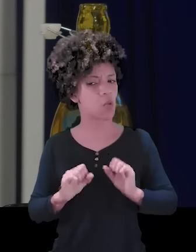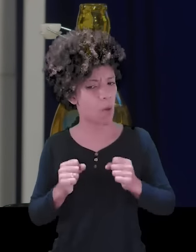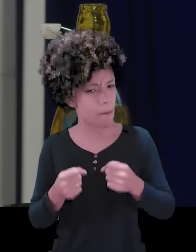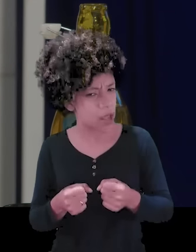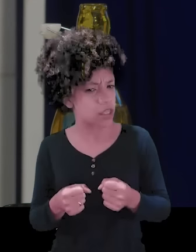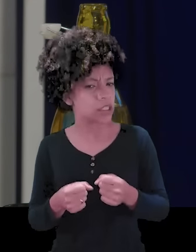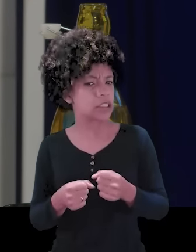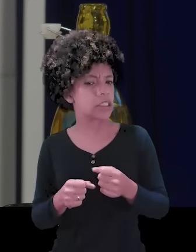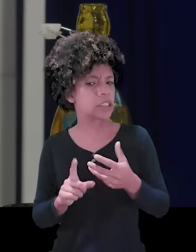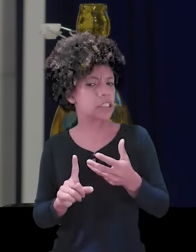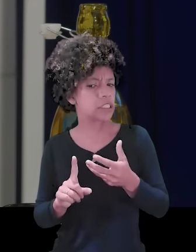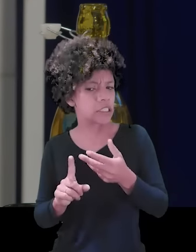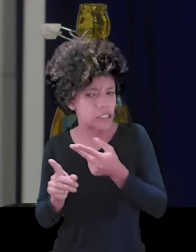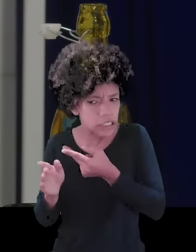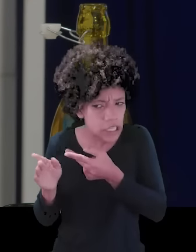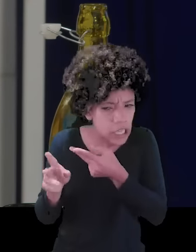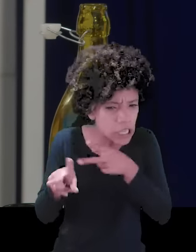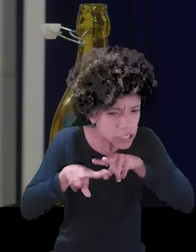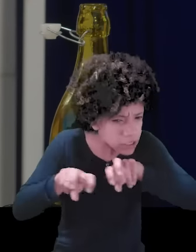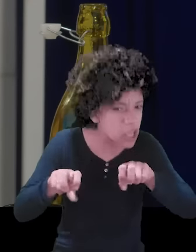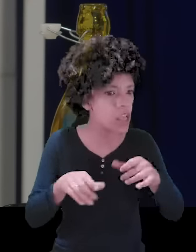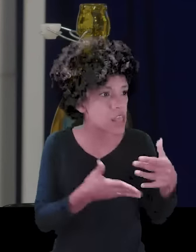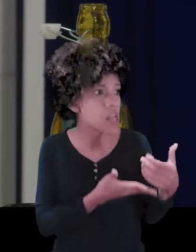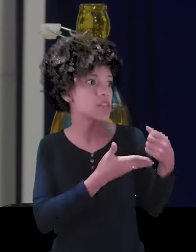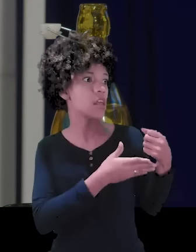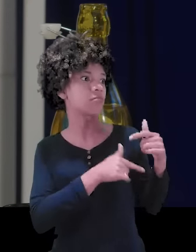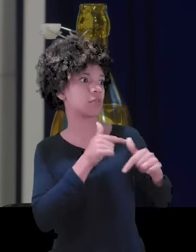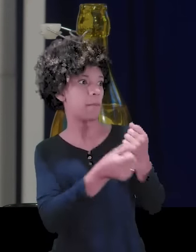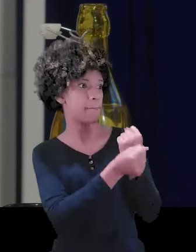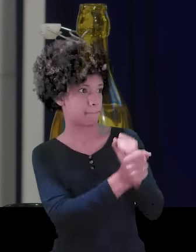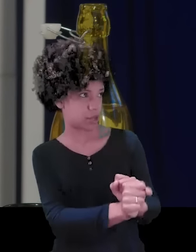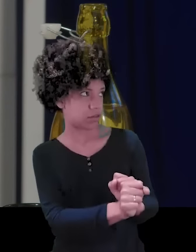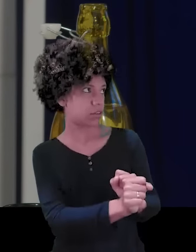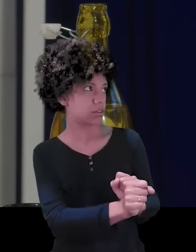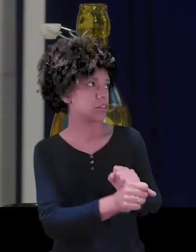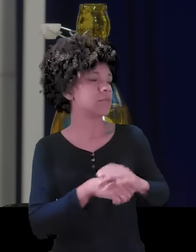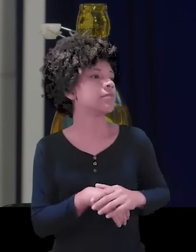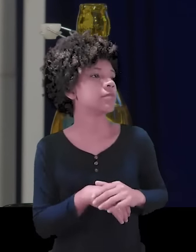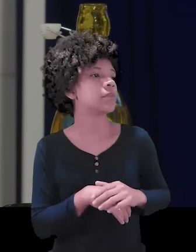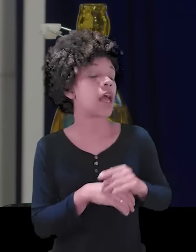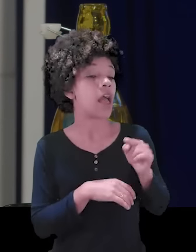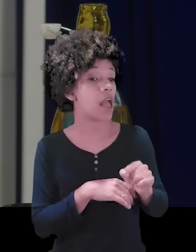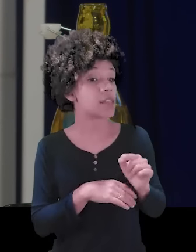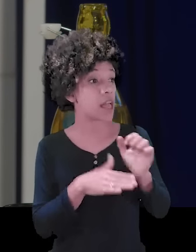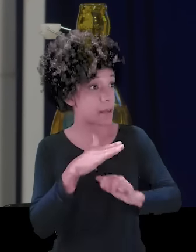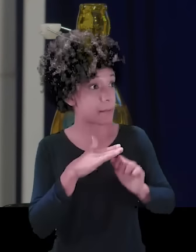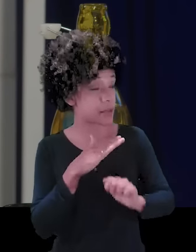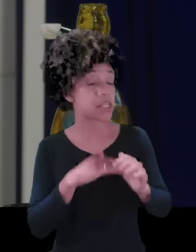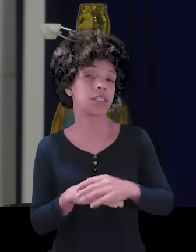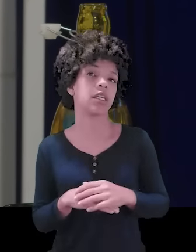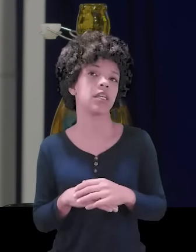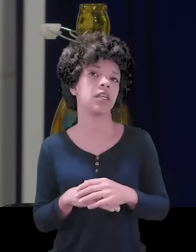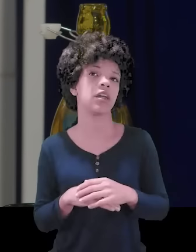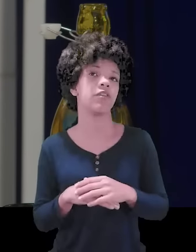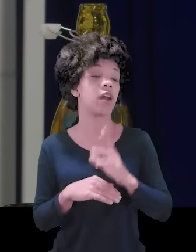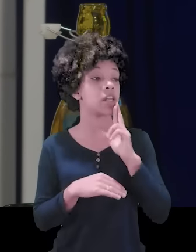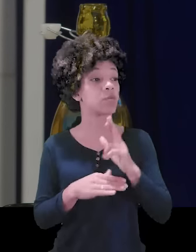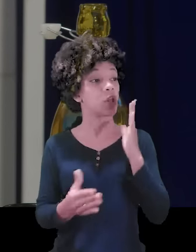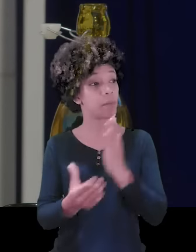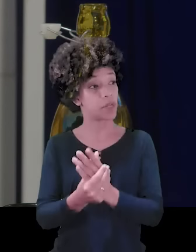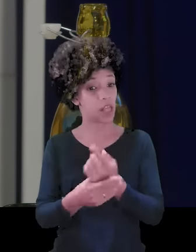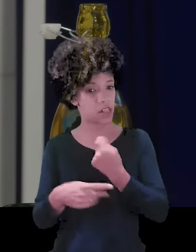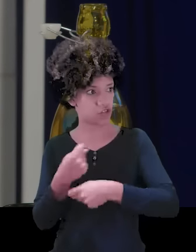ação dessa e faz o resgate de trabalhador tá na situação de trabalho análogo escravo essa empresa mas vai responder